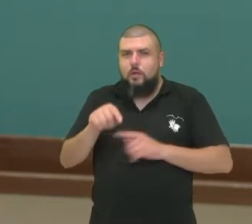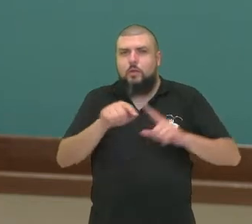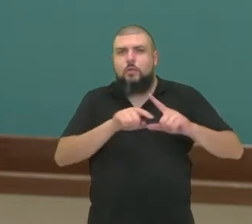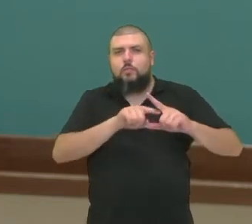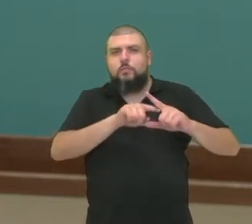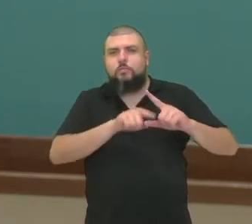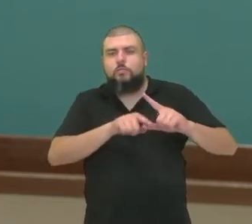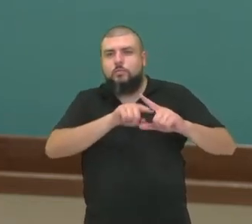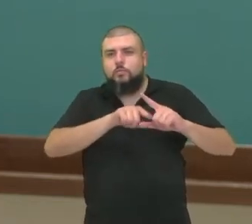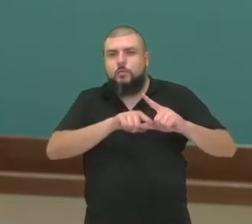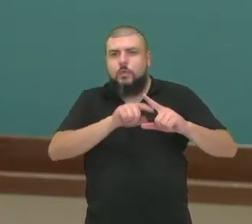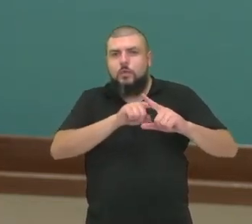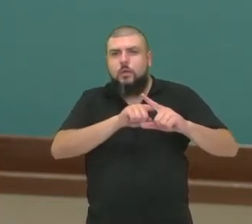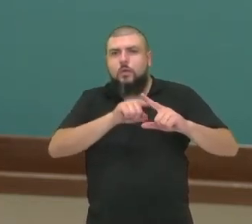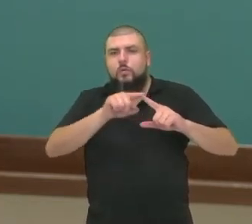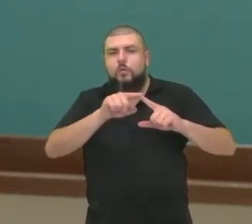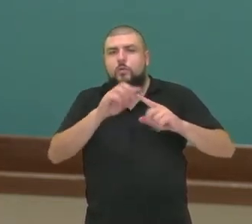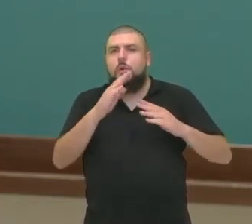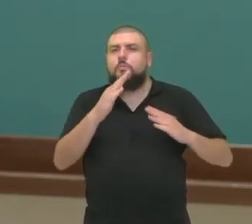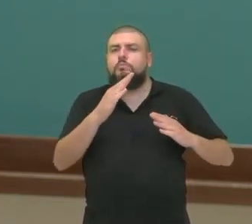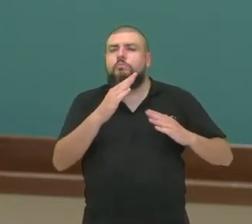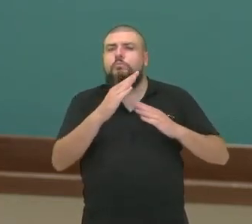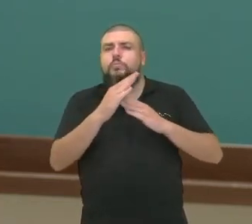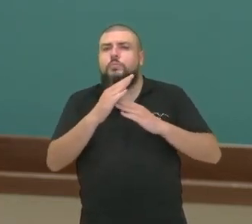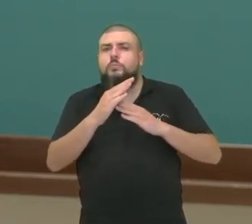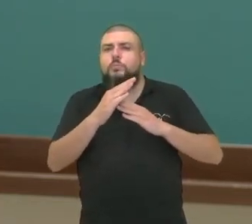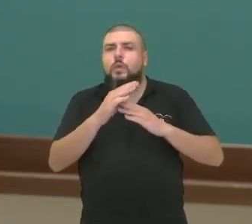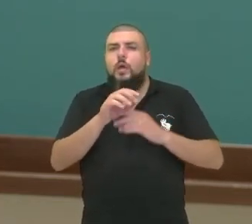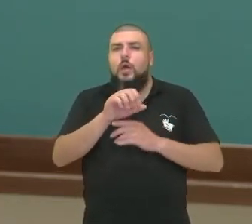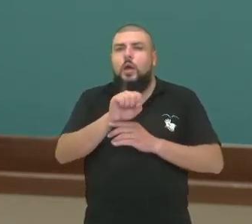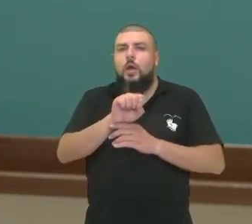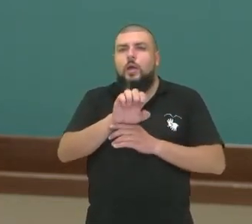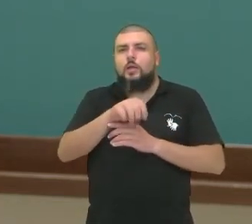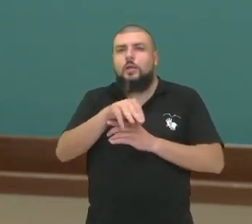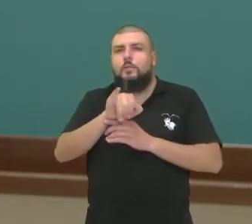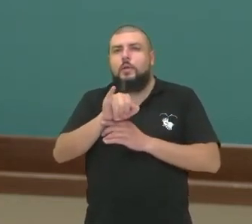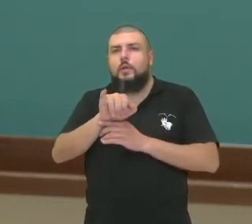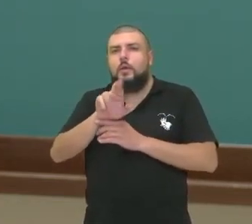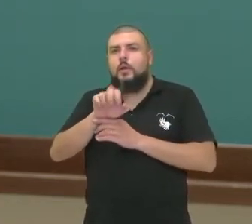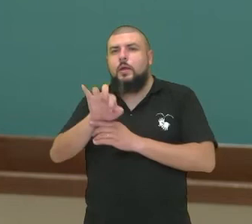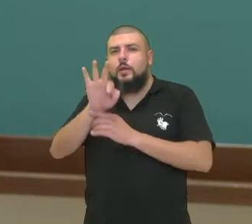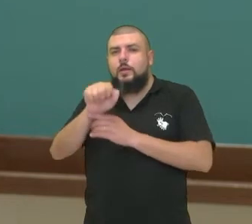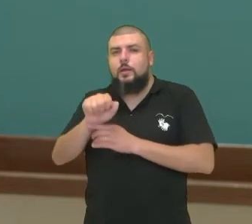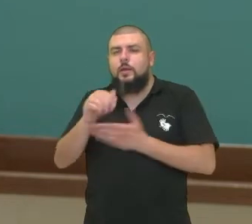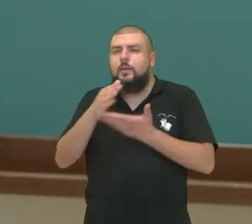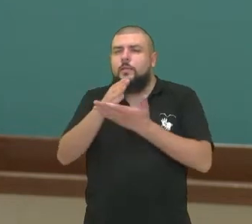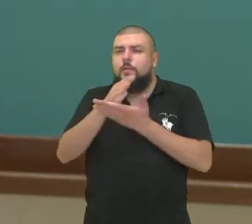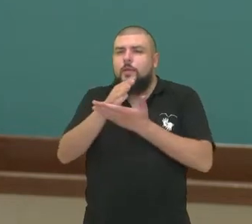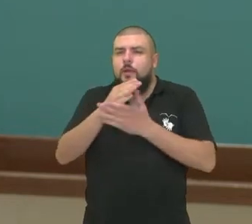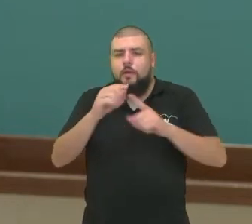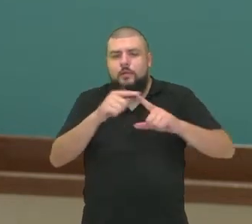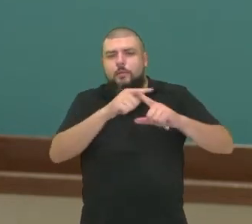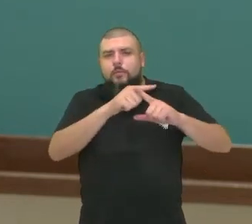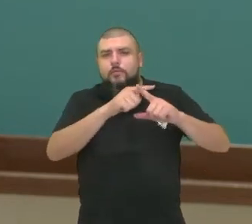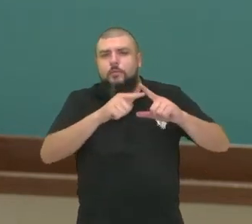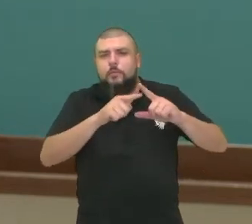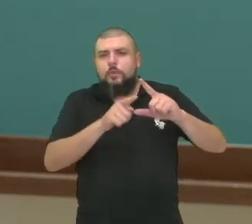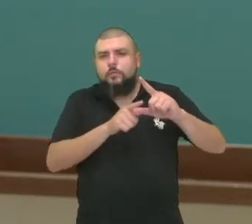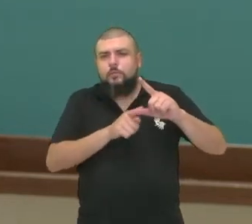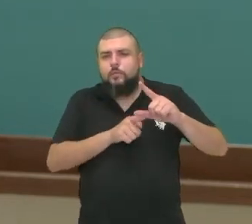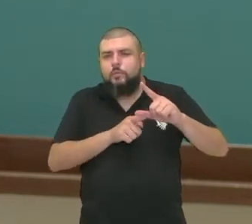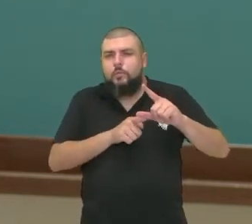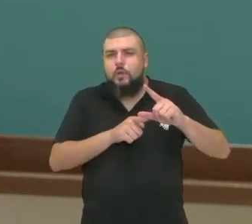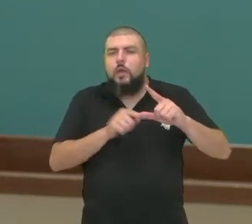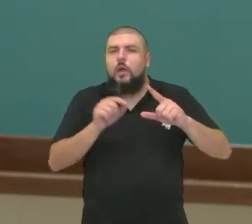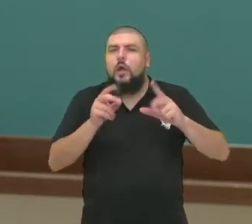plano delimitada por duas semirretas que partem da mesma origem, tá? A origem é onde ela começa a